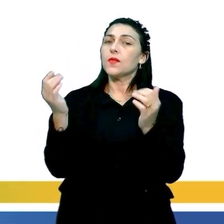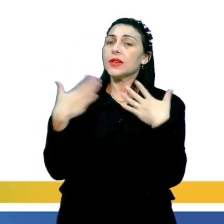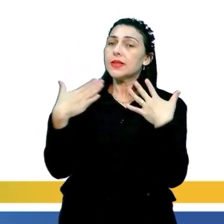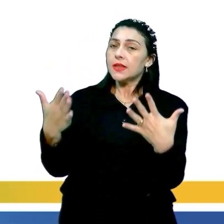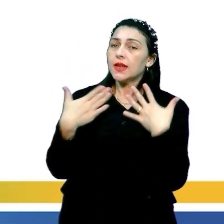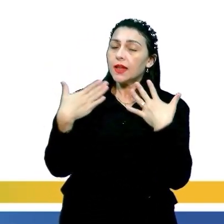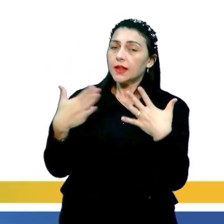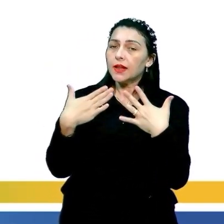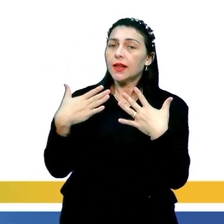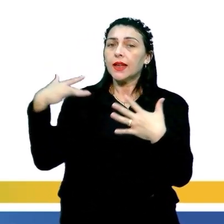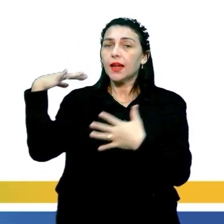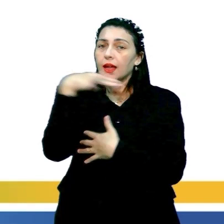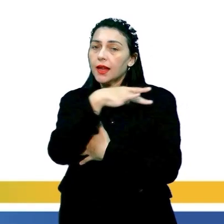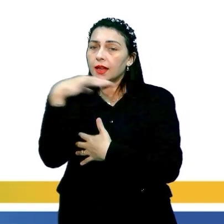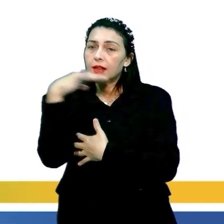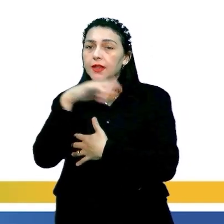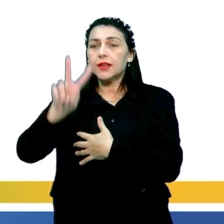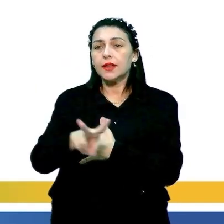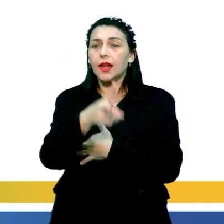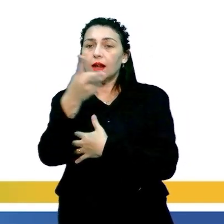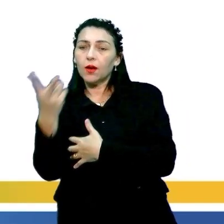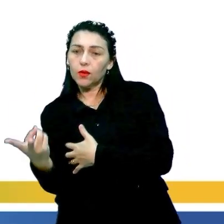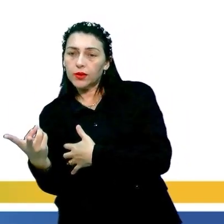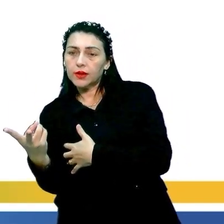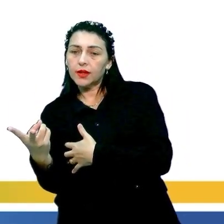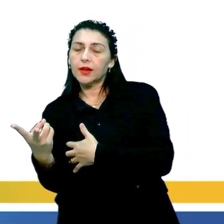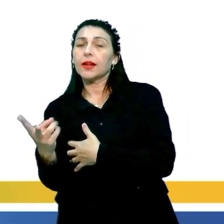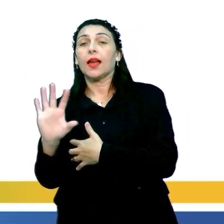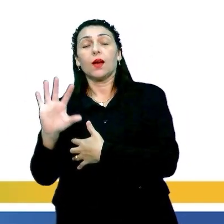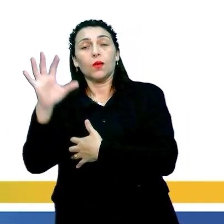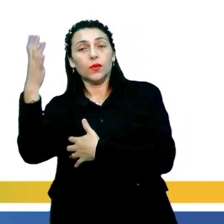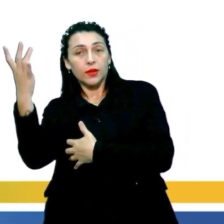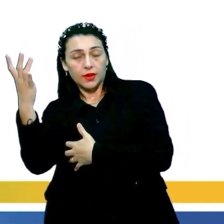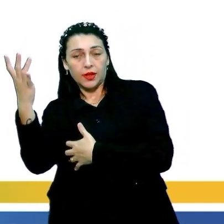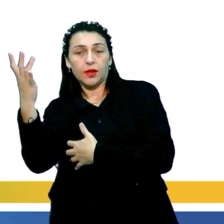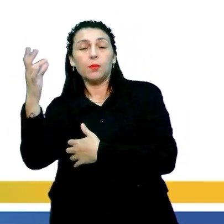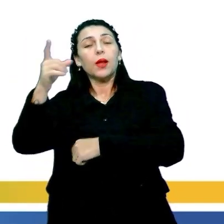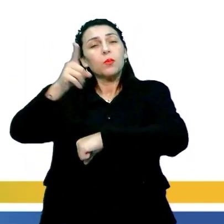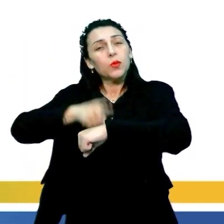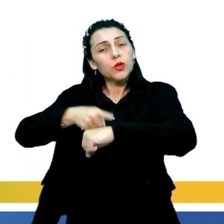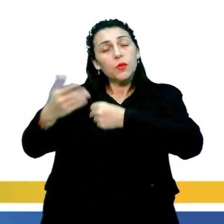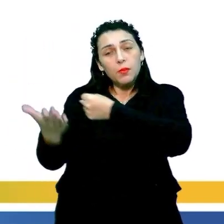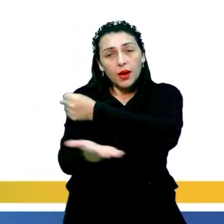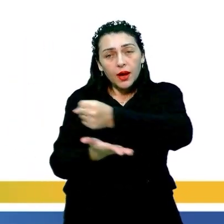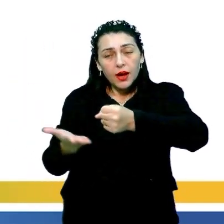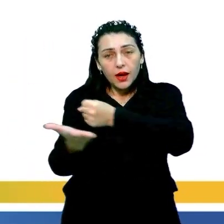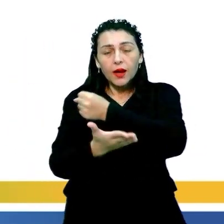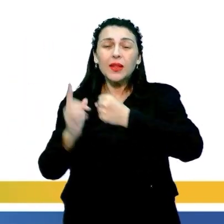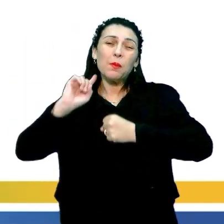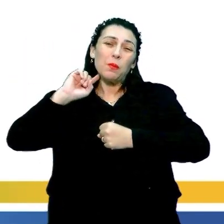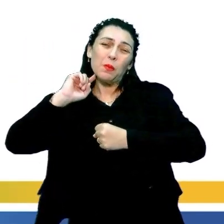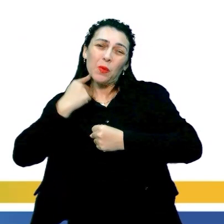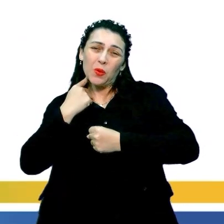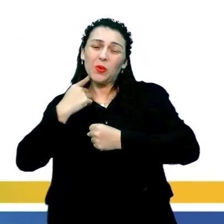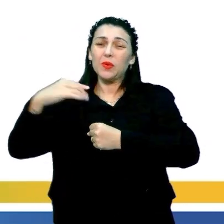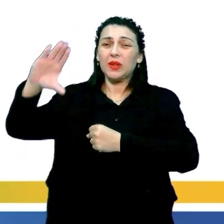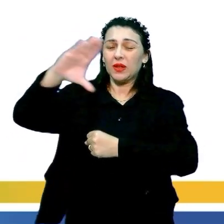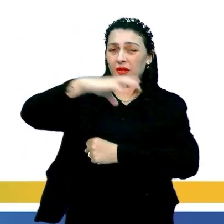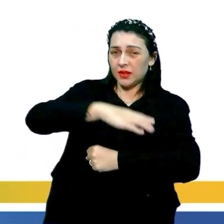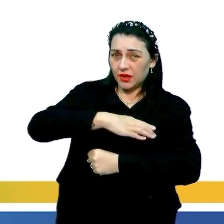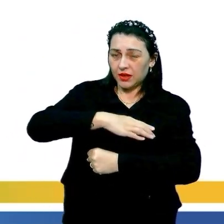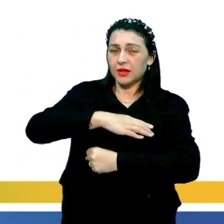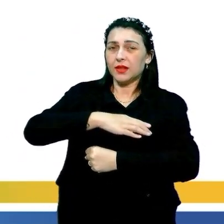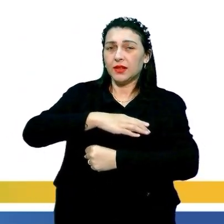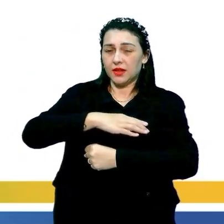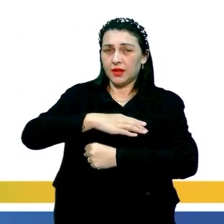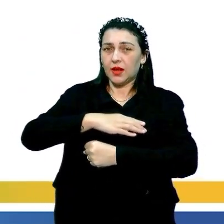assim sucessivamente. Na inversão térmica, que acontece pelo motivo básico da poluição das cidades, né?